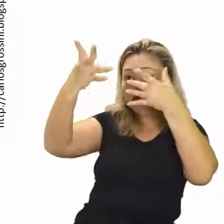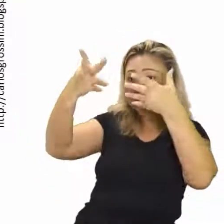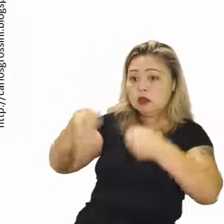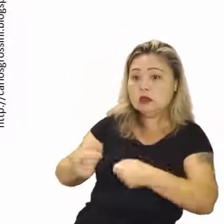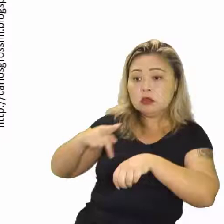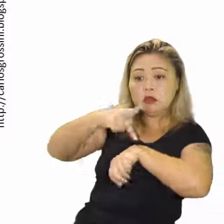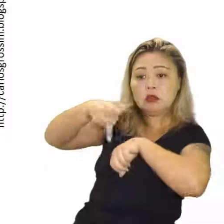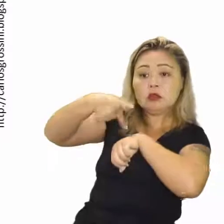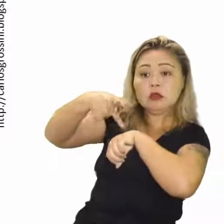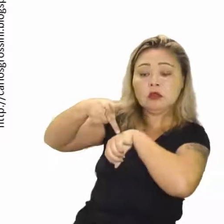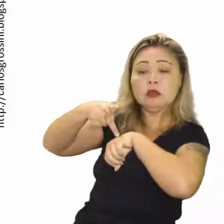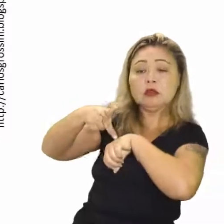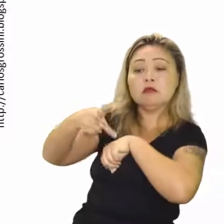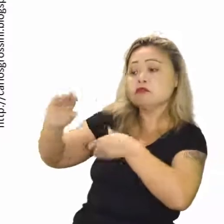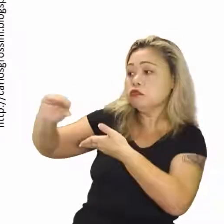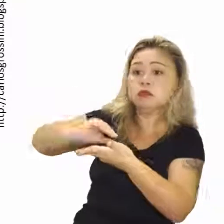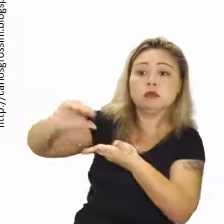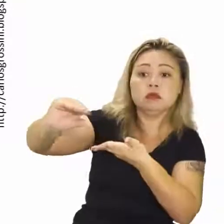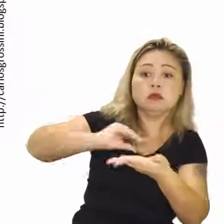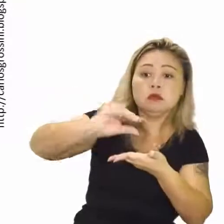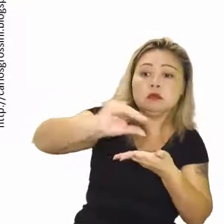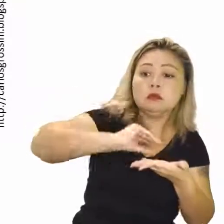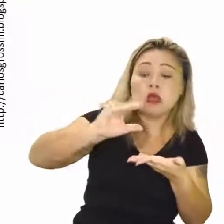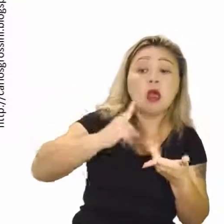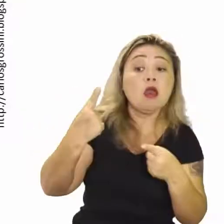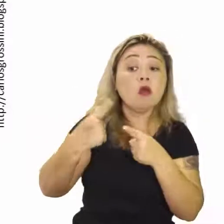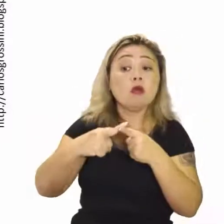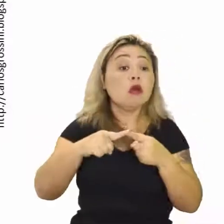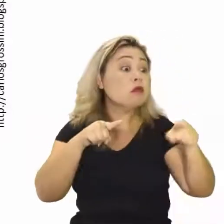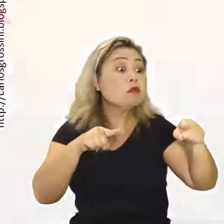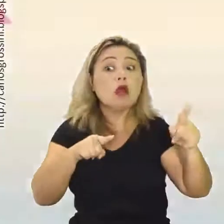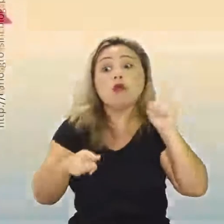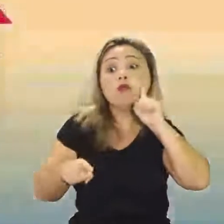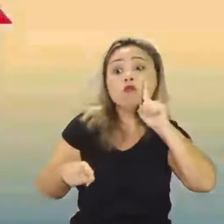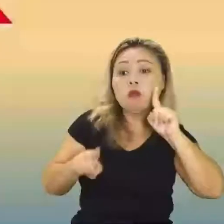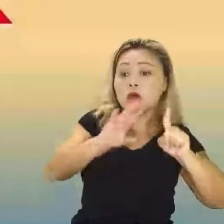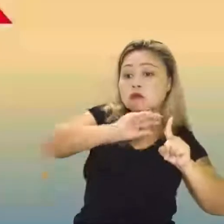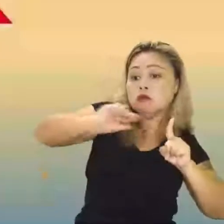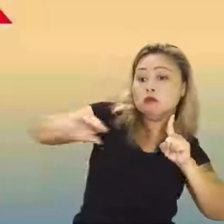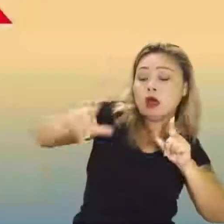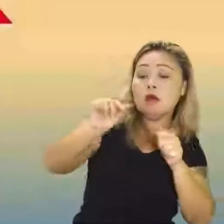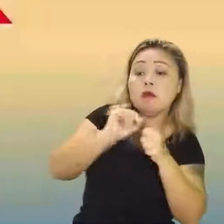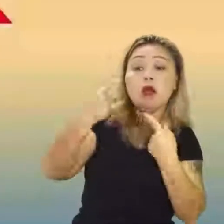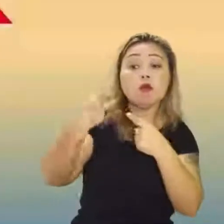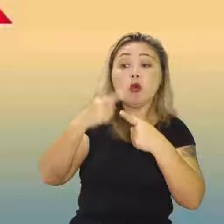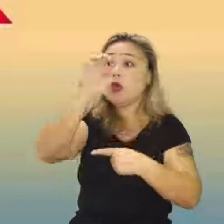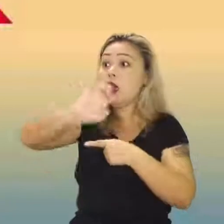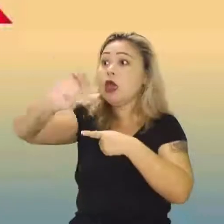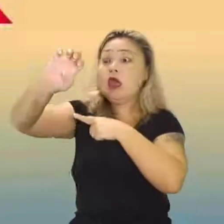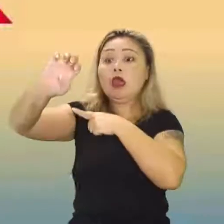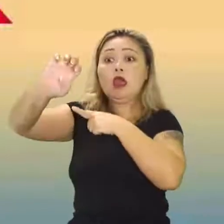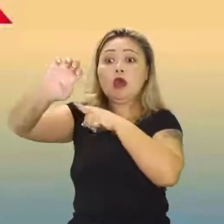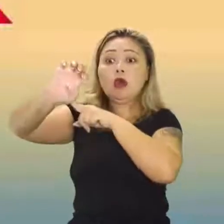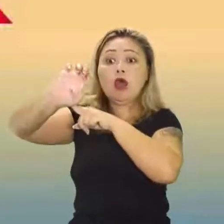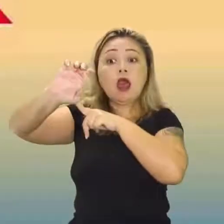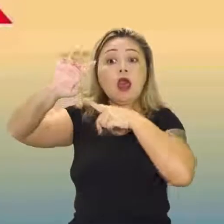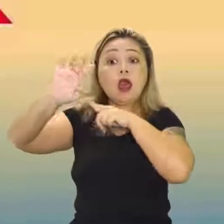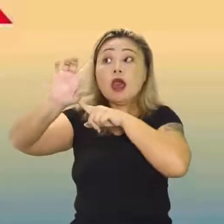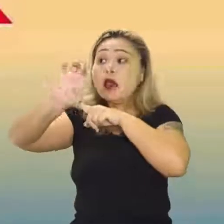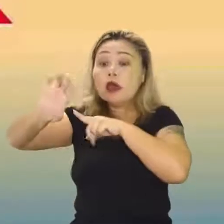financiados pelos norte-americanos. Por quê? Porque a Europa ela precisava florir, ela